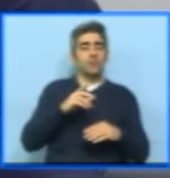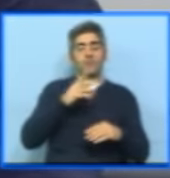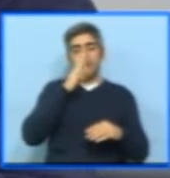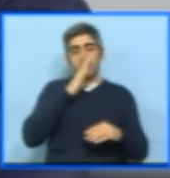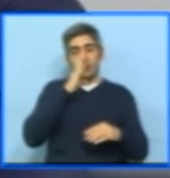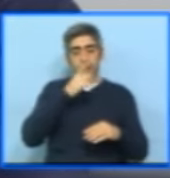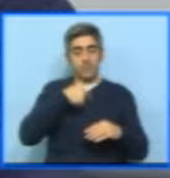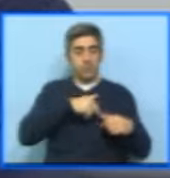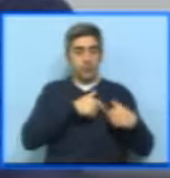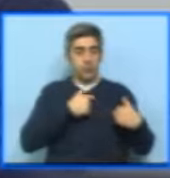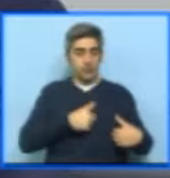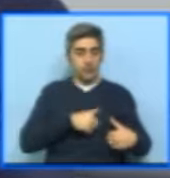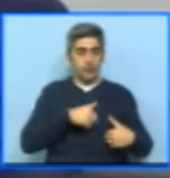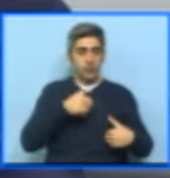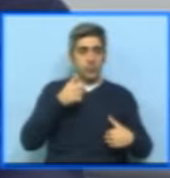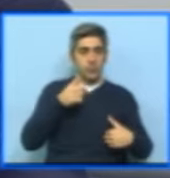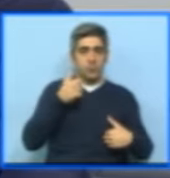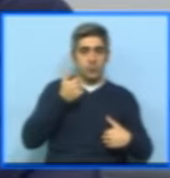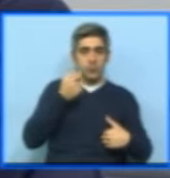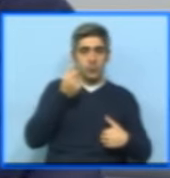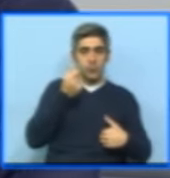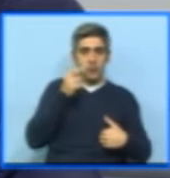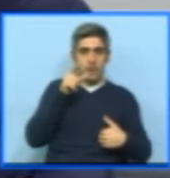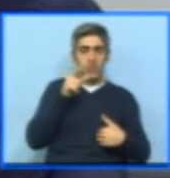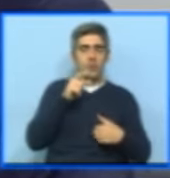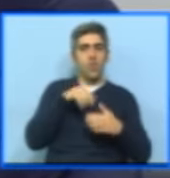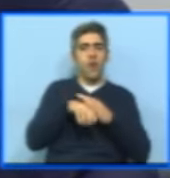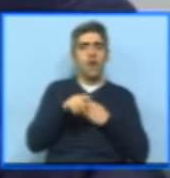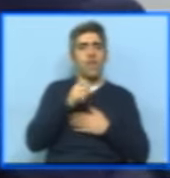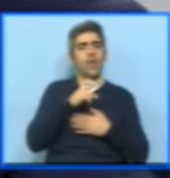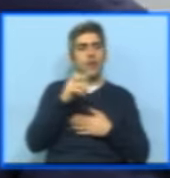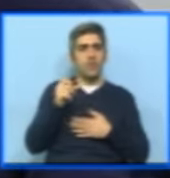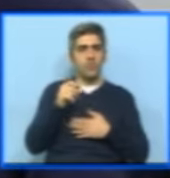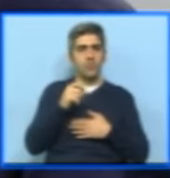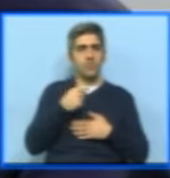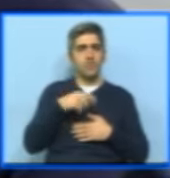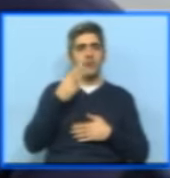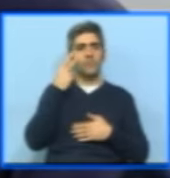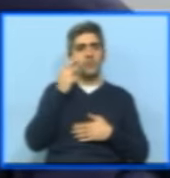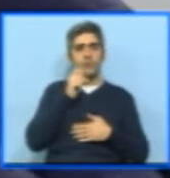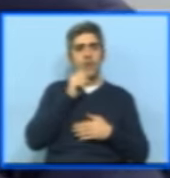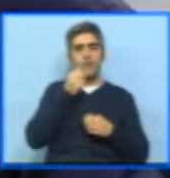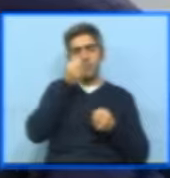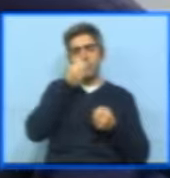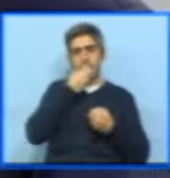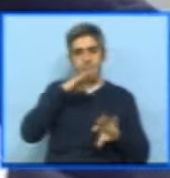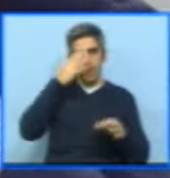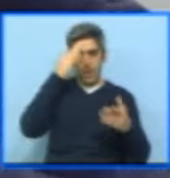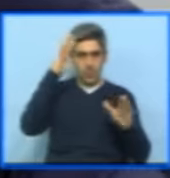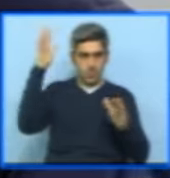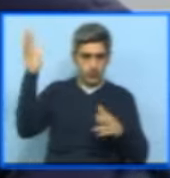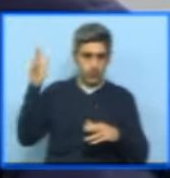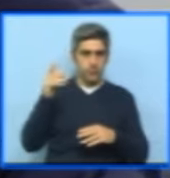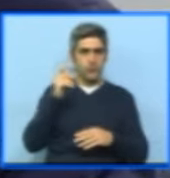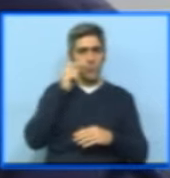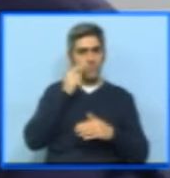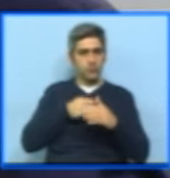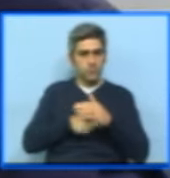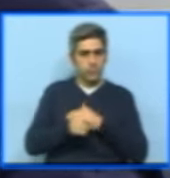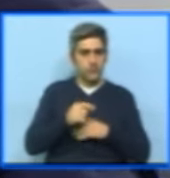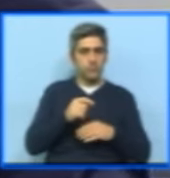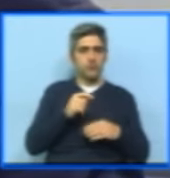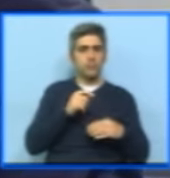coração no cofre do dinheiro, está no sítio errado e a nossa vida está perdida. O homem corrompido pelo